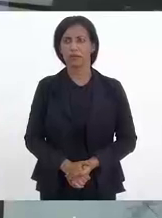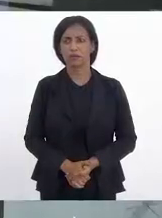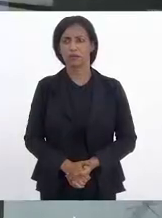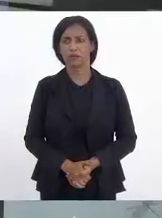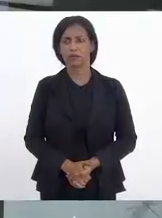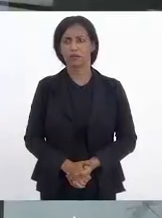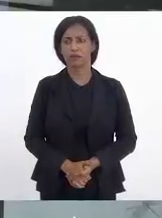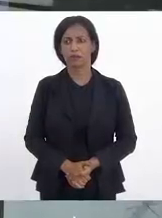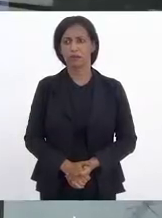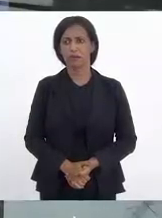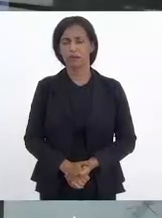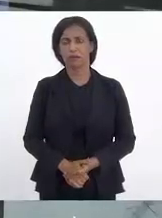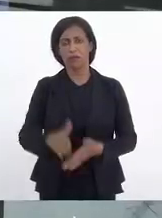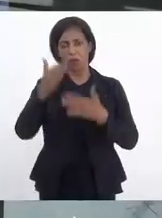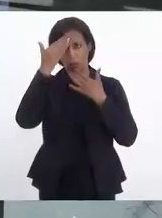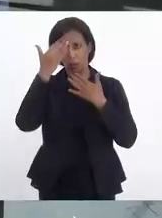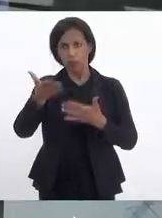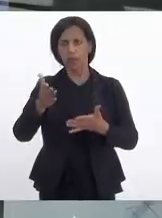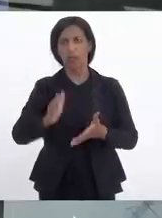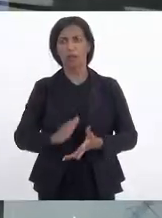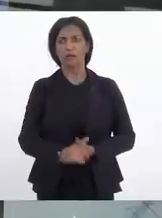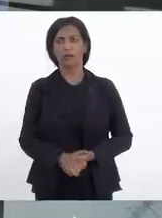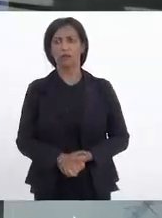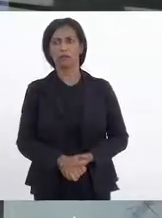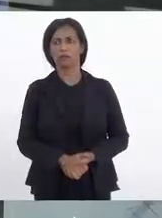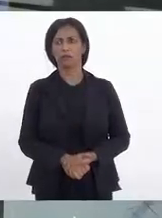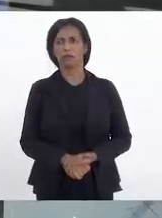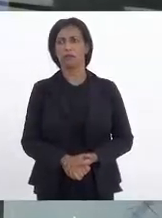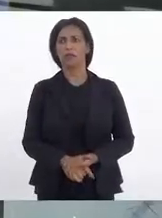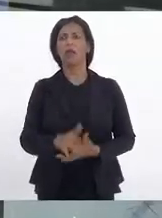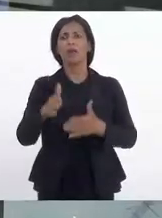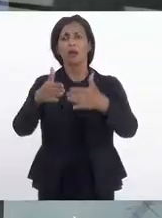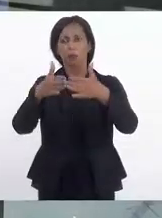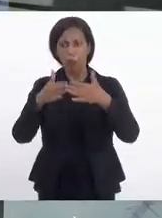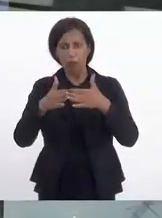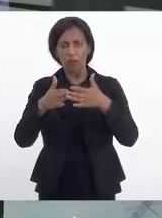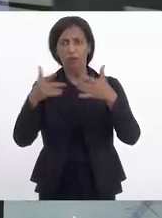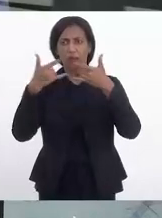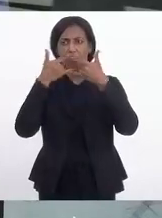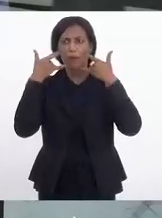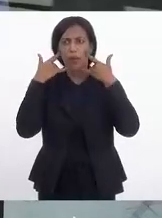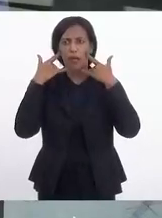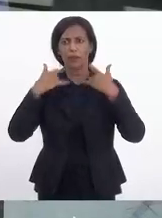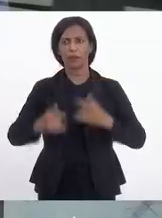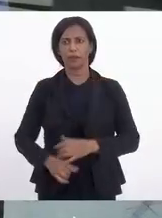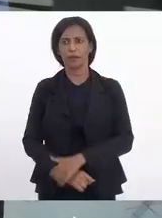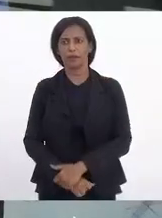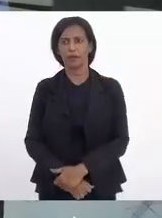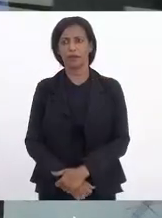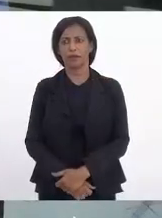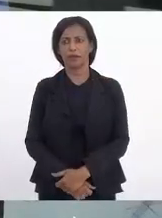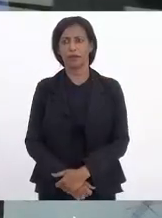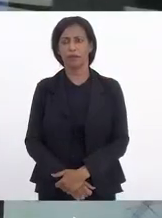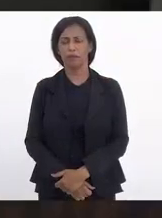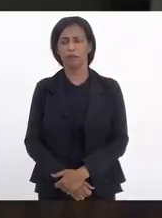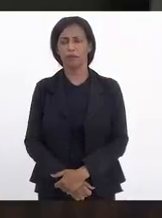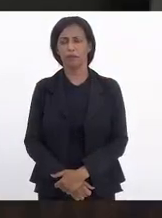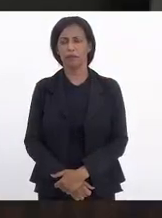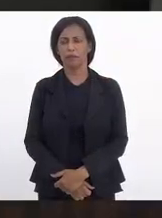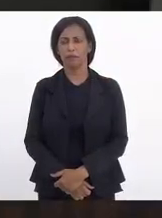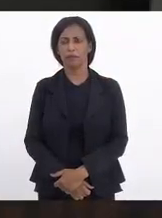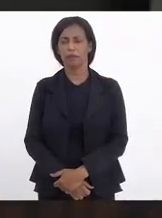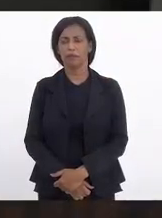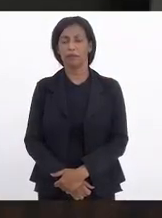e obrigado muito obrigado a máscara vamos usar máscara Obrigado Deputado Márcio